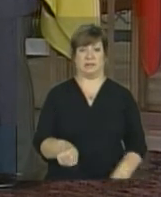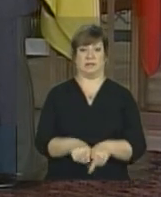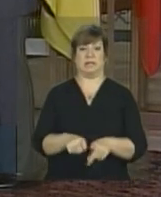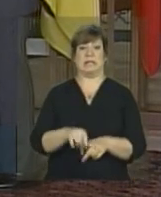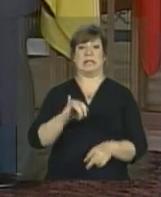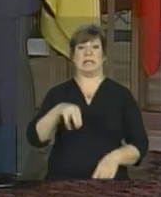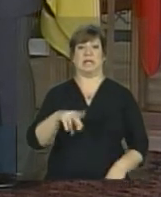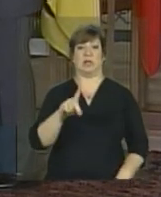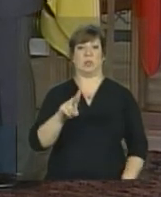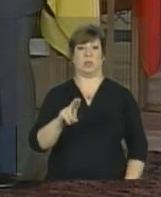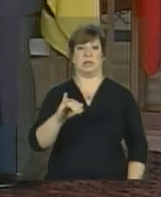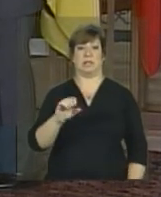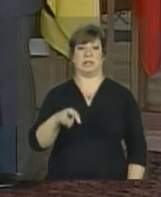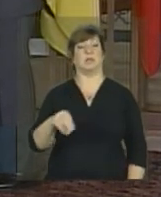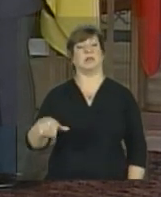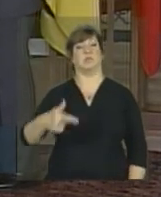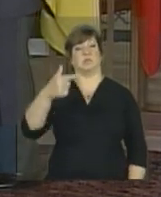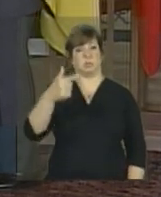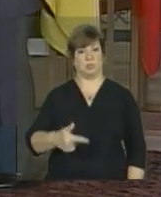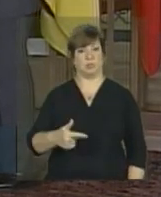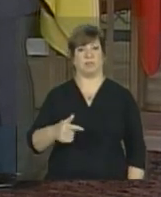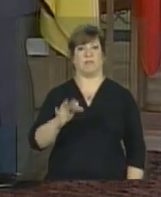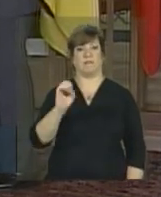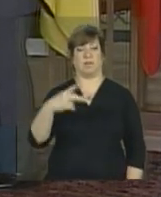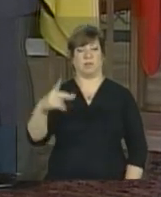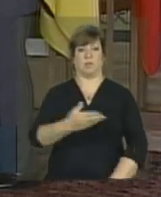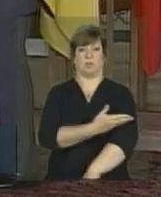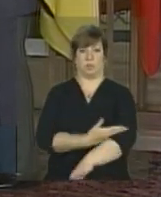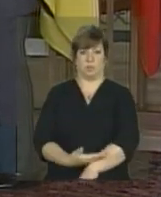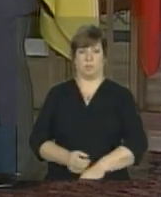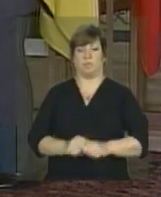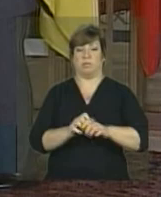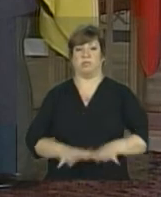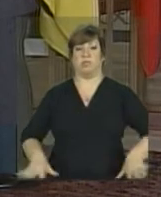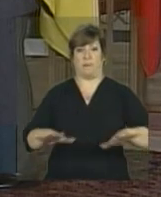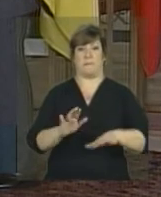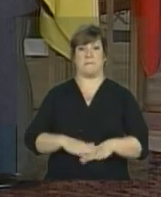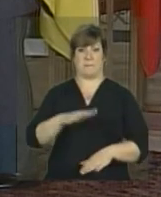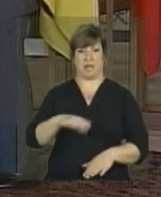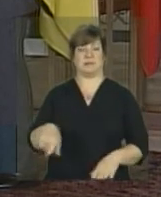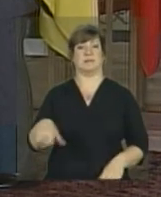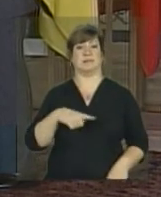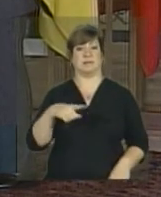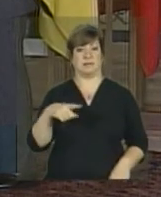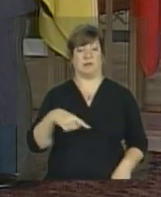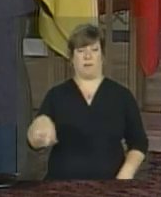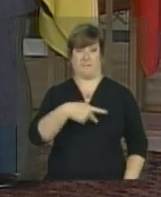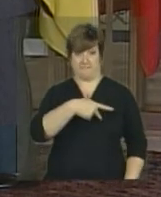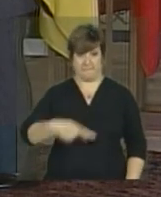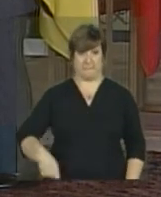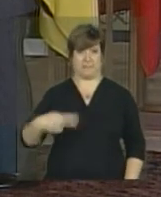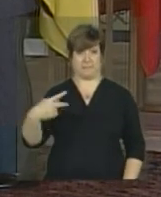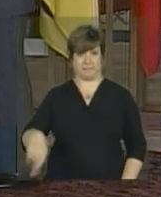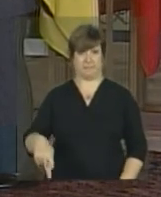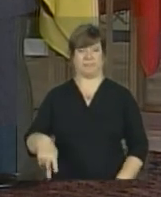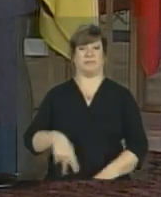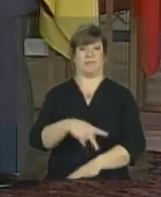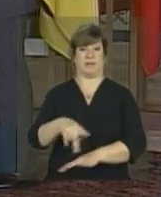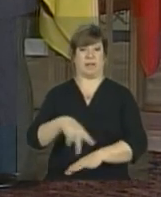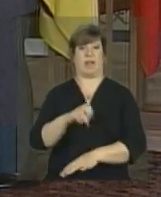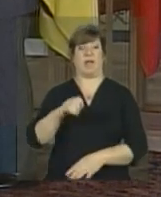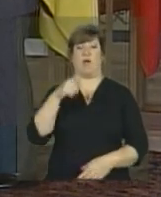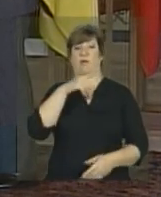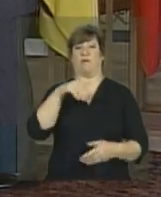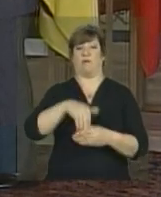hinduísmo é a segunda religião mais difundida. É uma república onde o presidente do país é